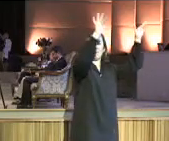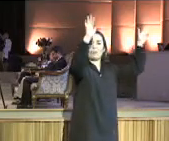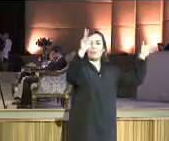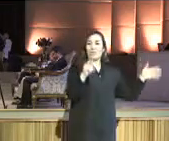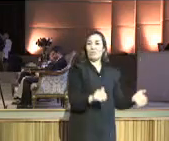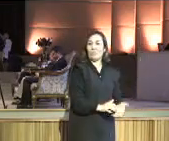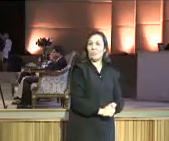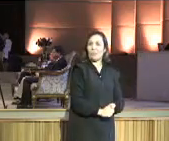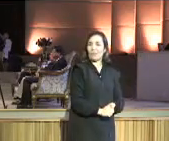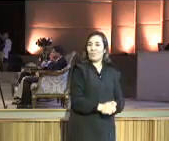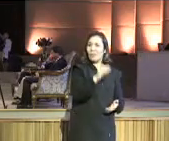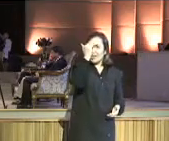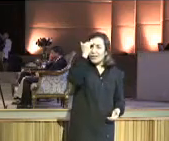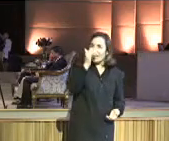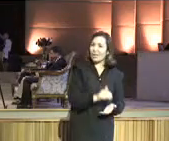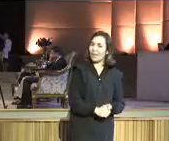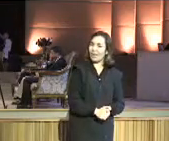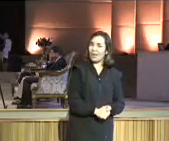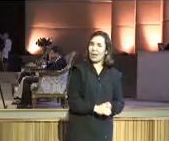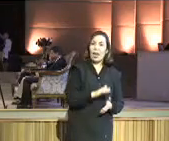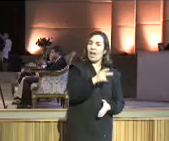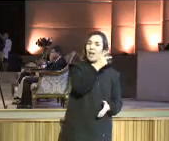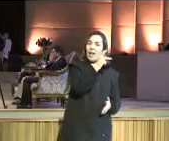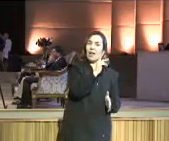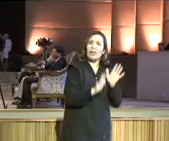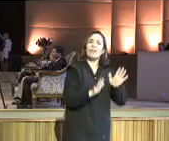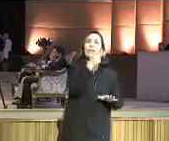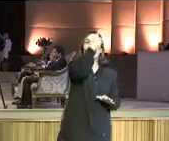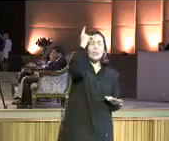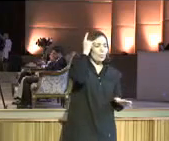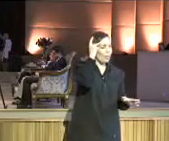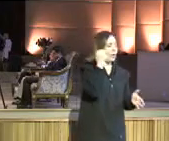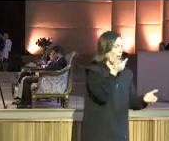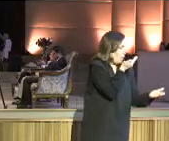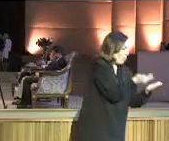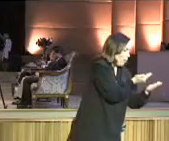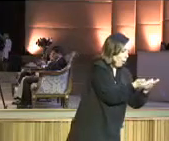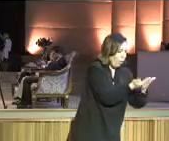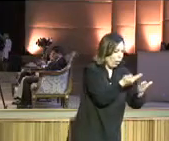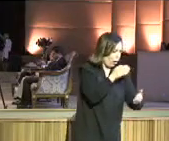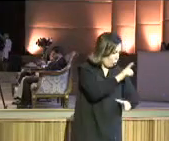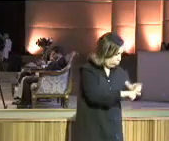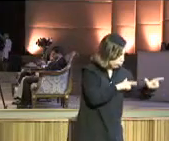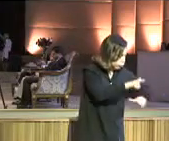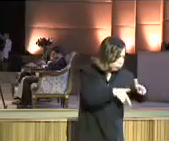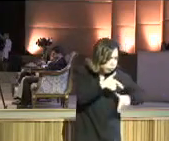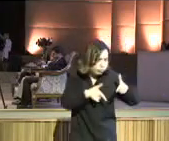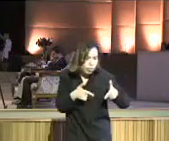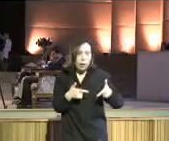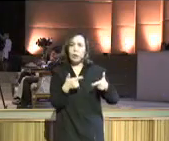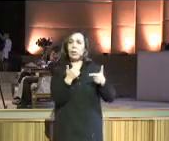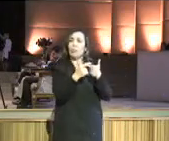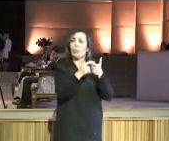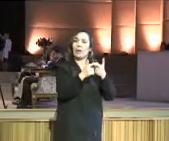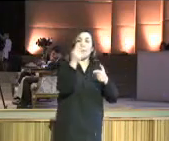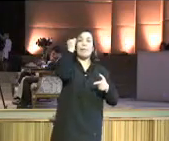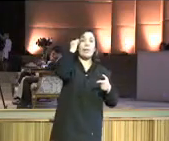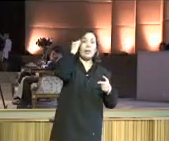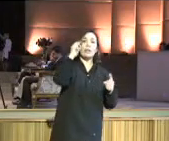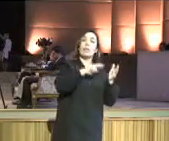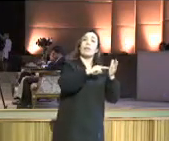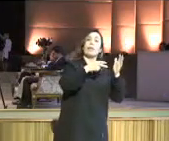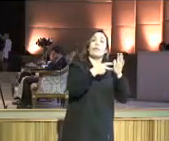E sabe o que é pior? É que o livro de Apocalipse diz que se um dia sobrar ainda um pouquinho de glória em você,